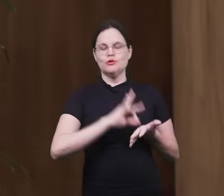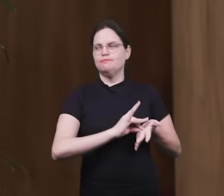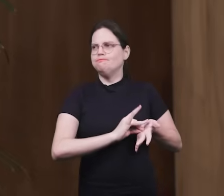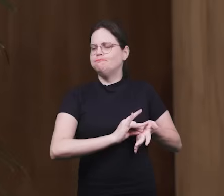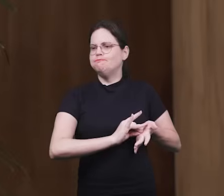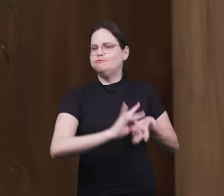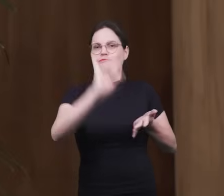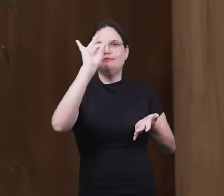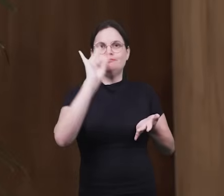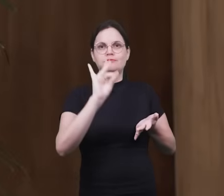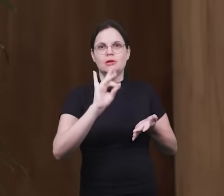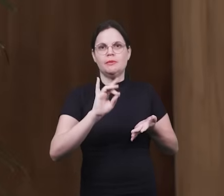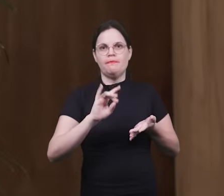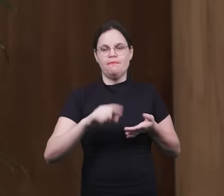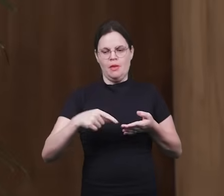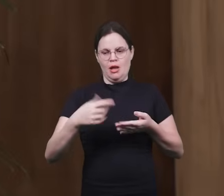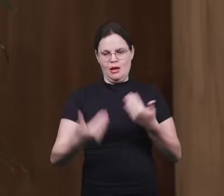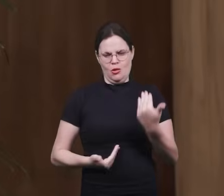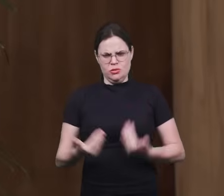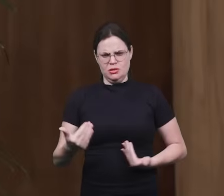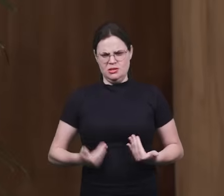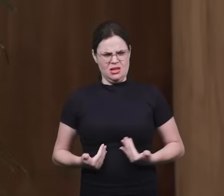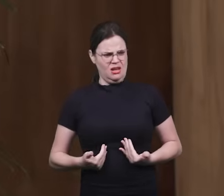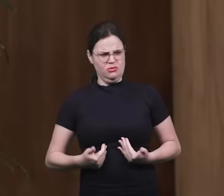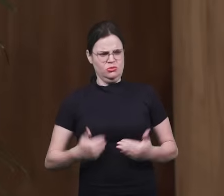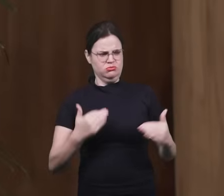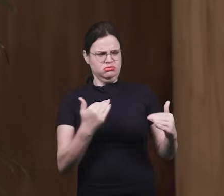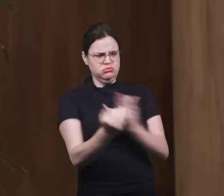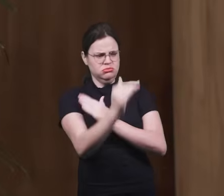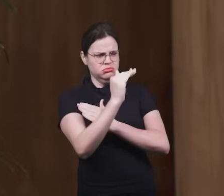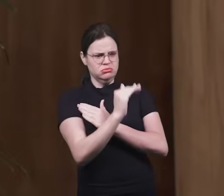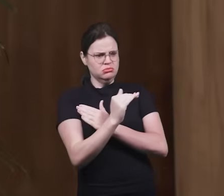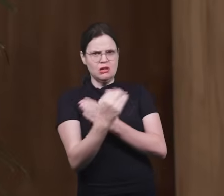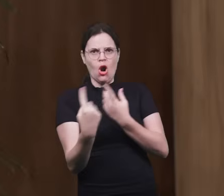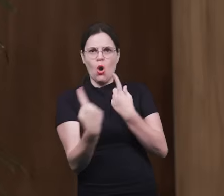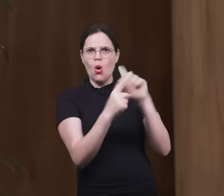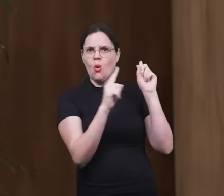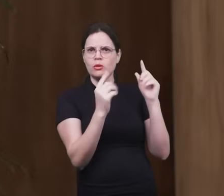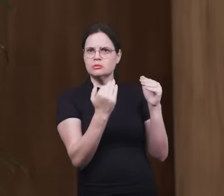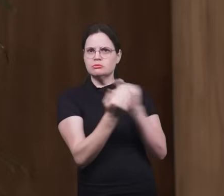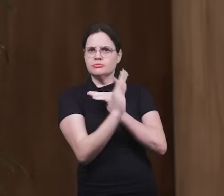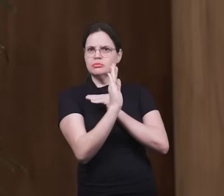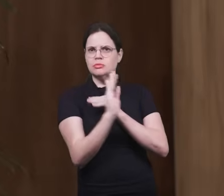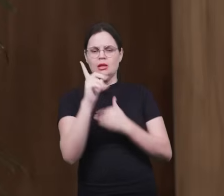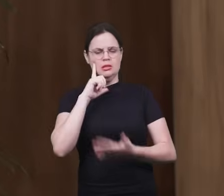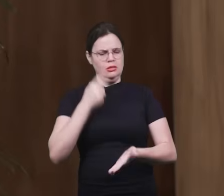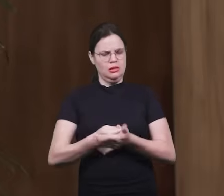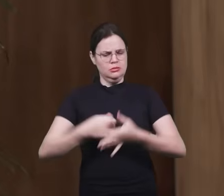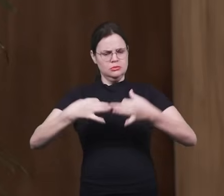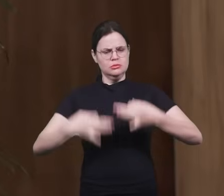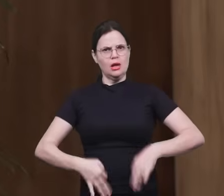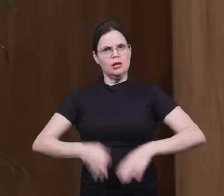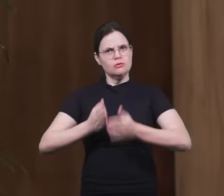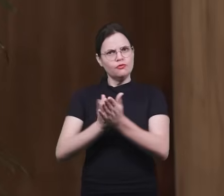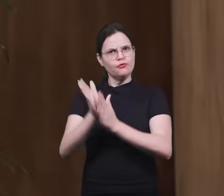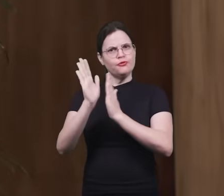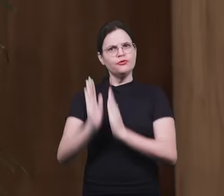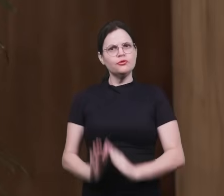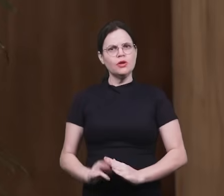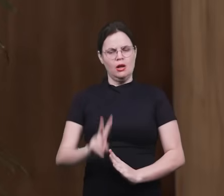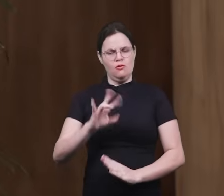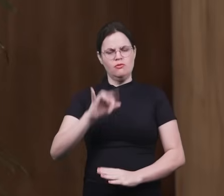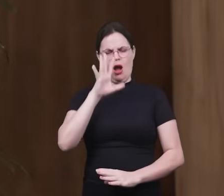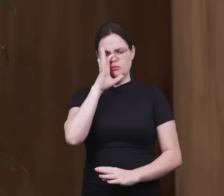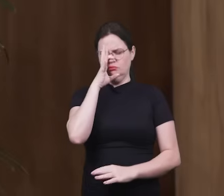o servo de Deus era contra todos. Era uma posição definida. O servo, né, pastor Jerônimo, cheio do Espírito Santo, ele